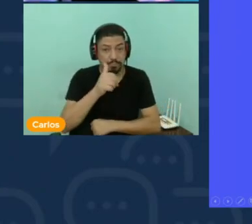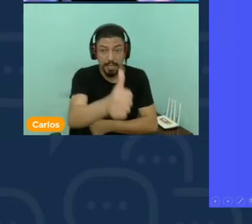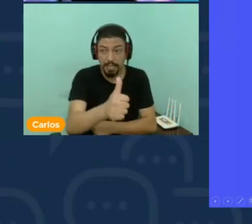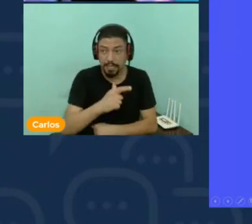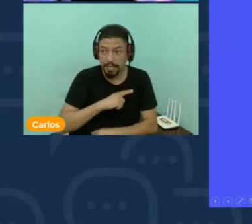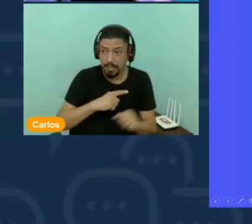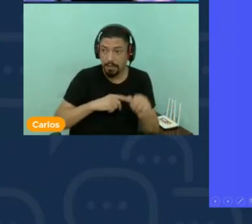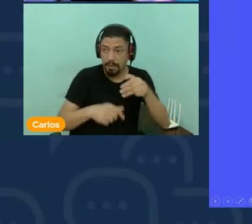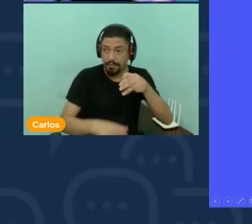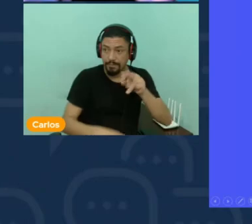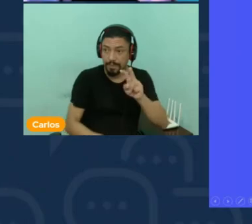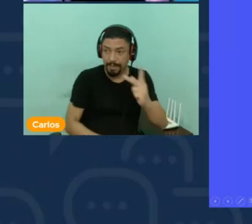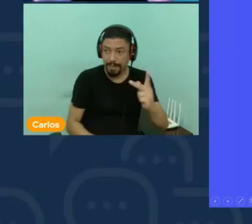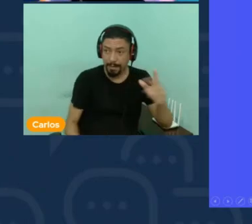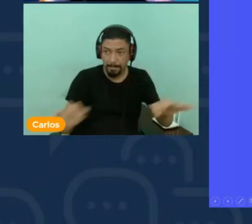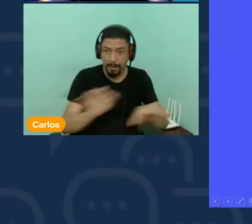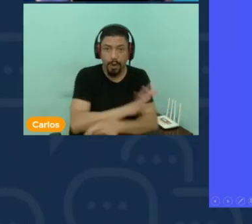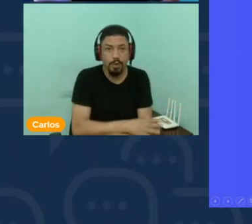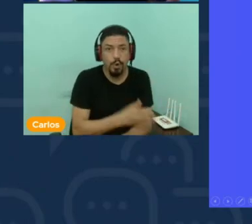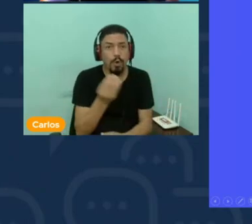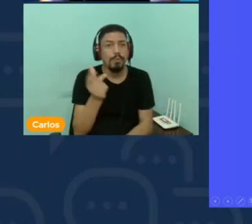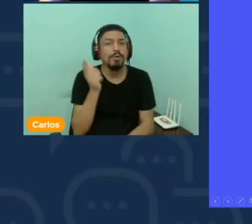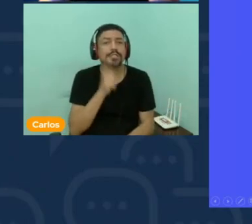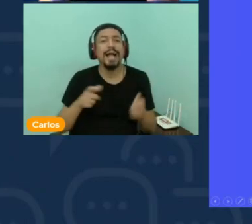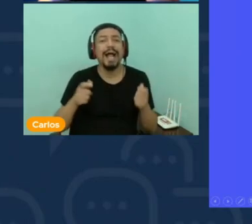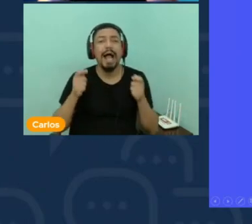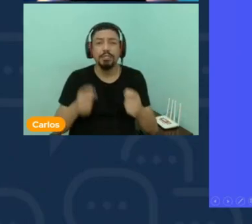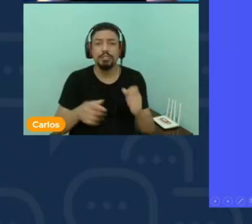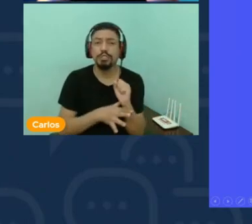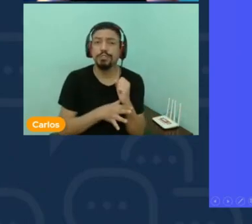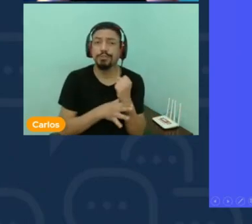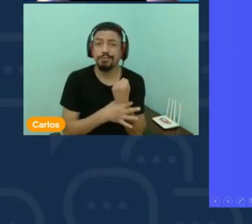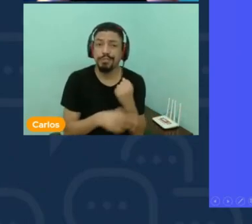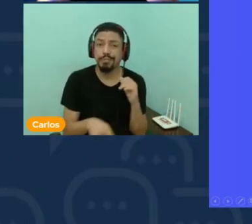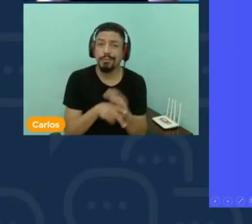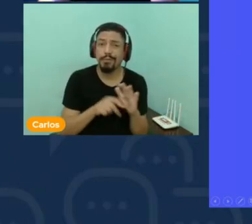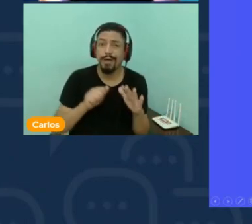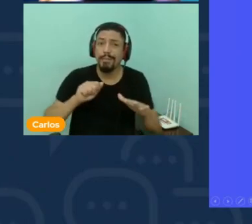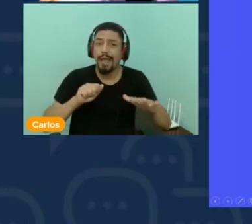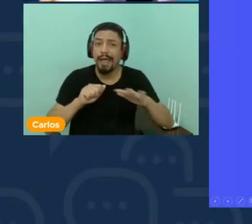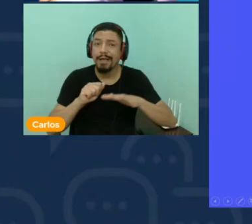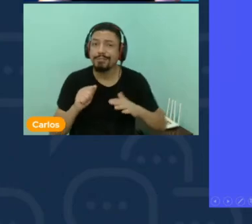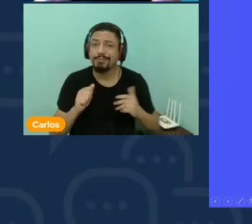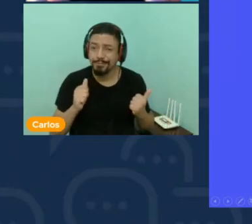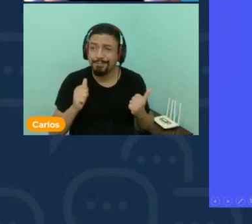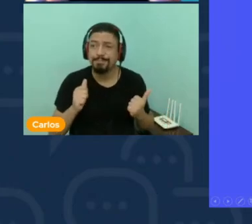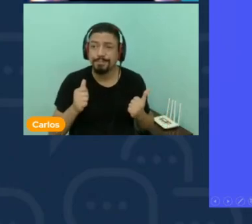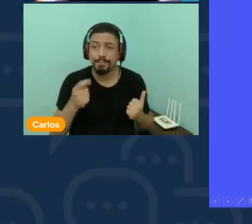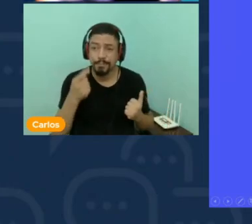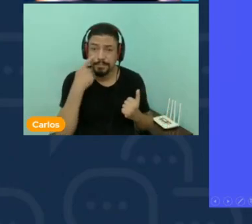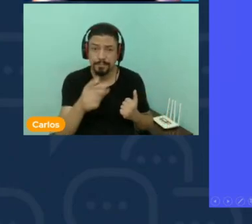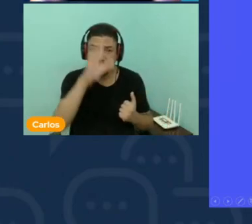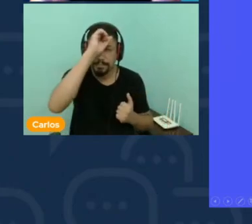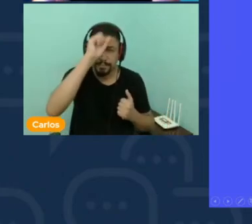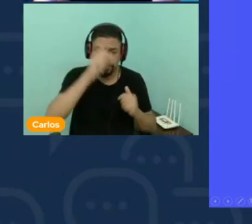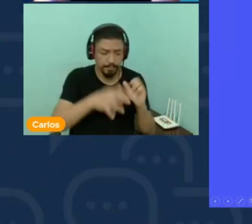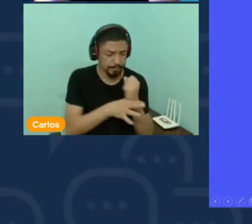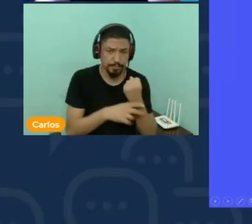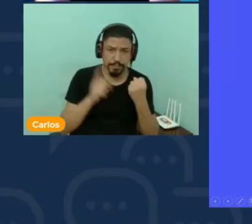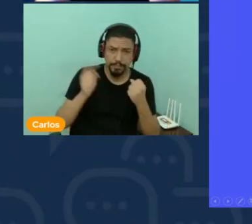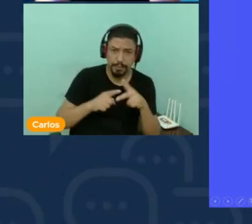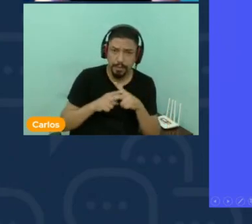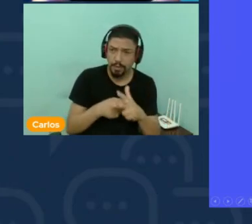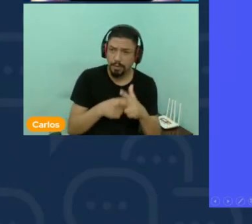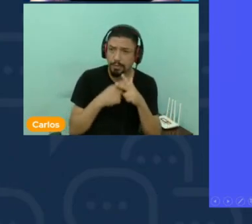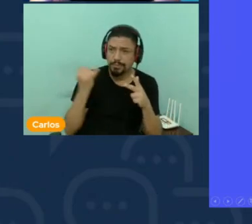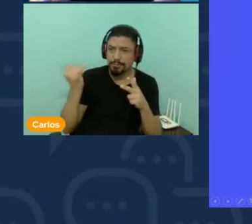o nosso MVP. Como é que eu garanto ali a segurança desse ambiente? A gente viu que a segurança é um recurso, né?